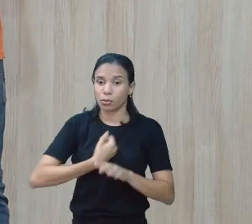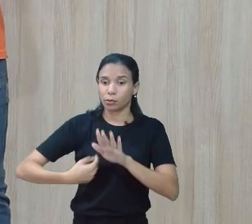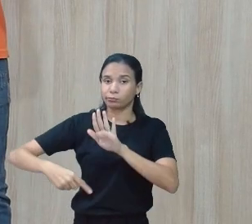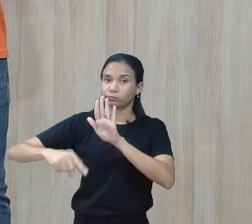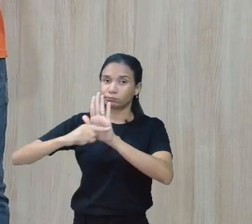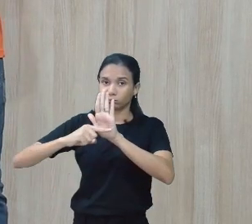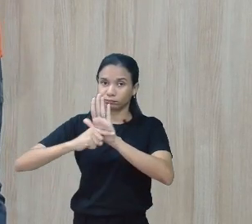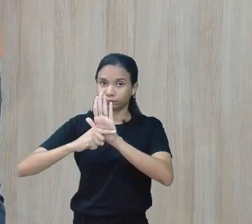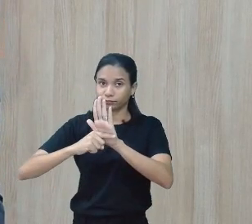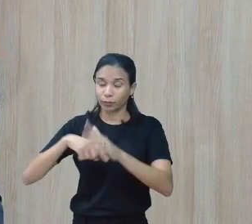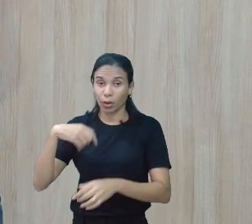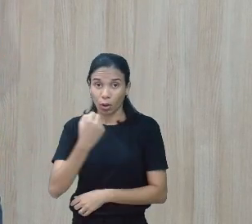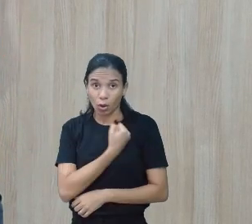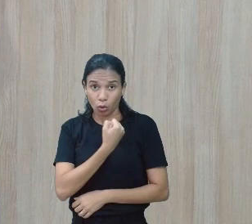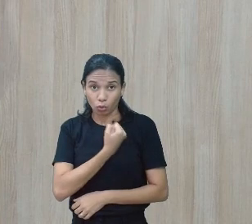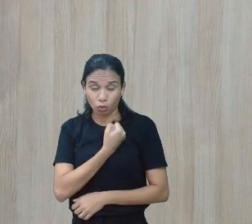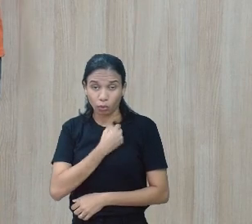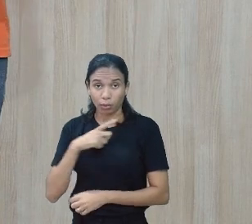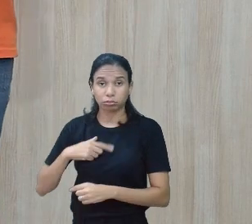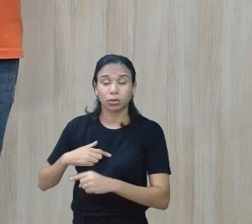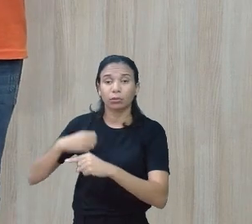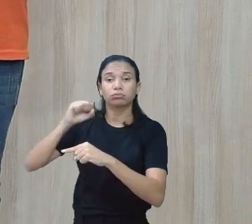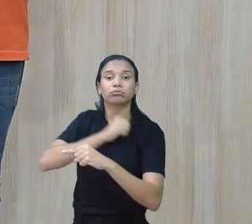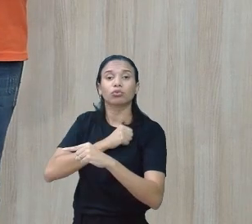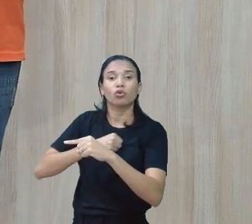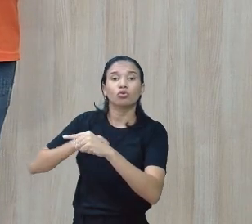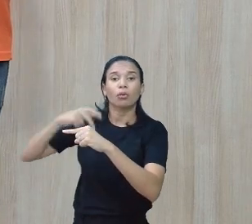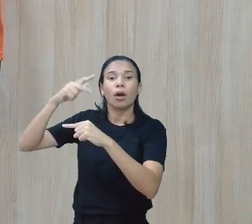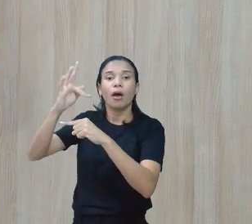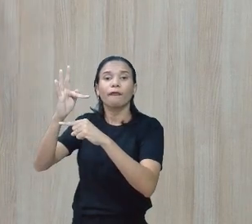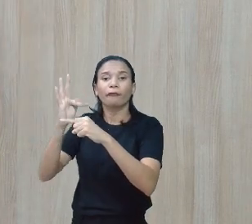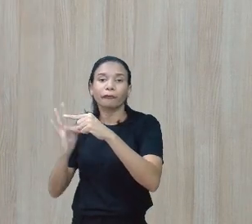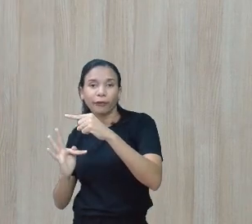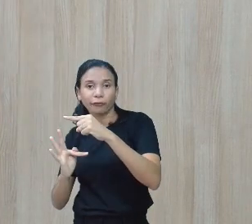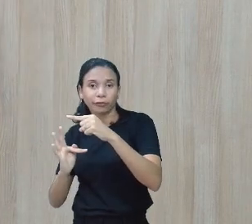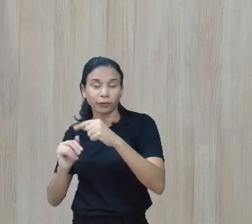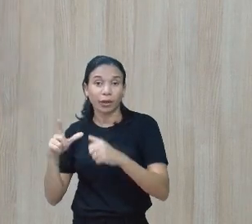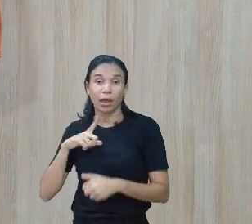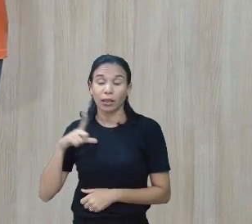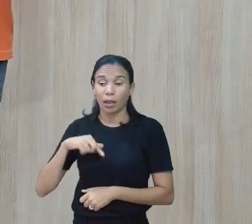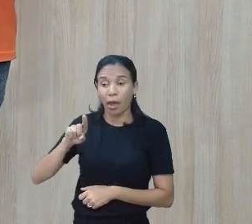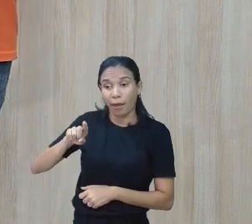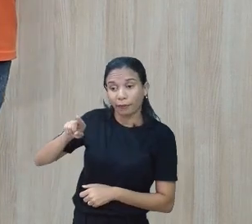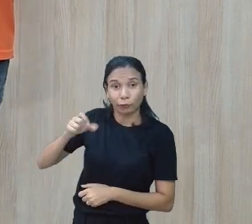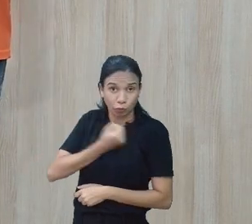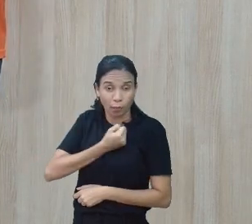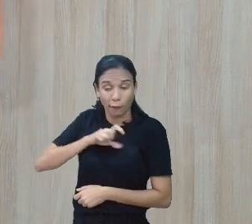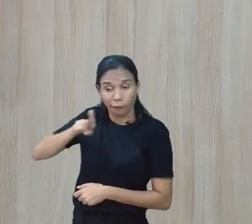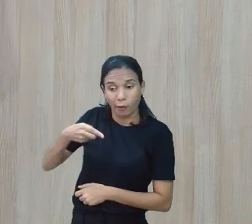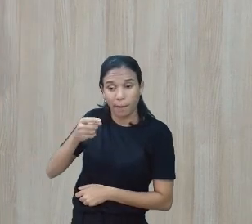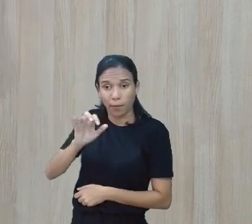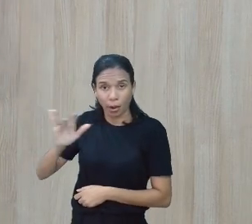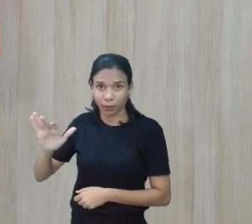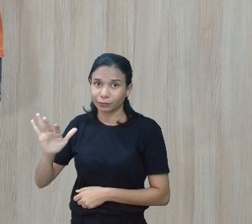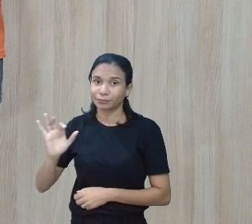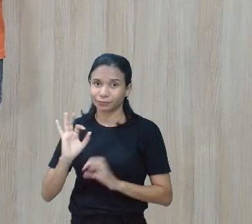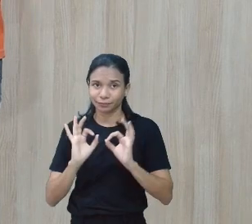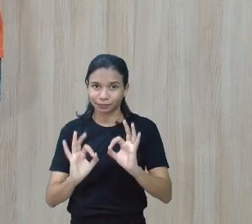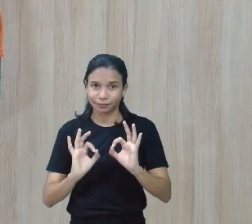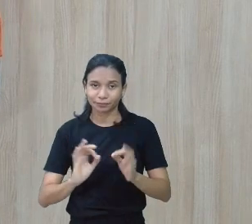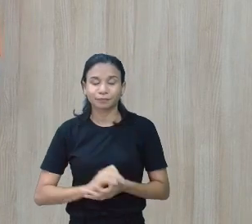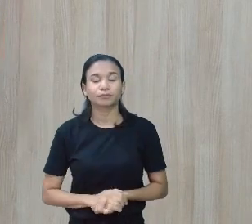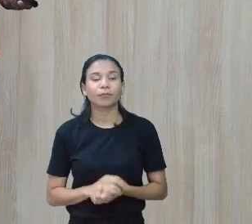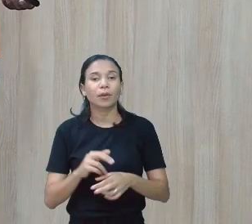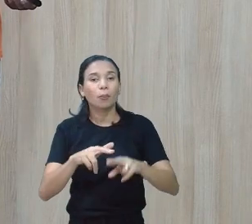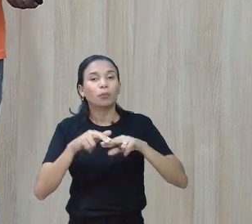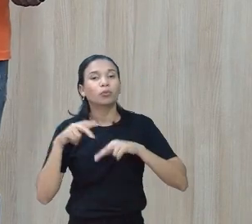negativos, números em forma de fração, números decimais e dízimas periódicas, tá?